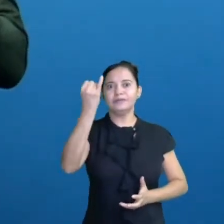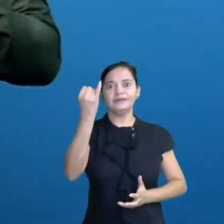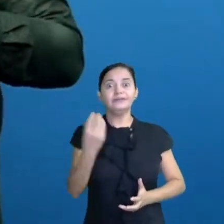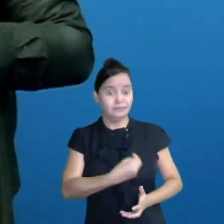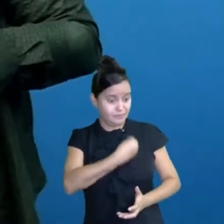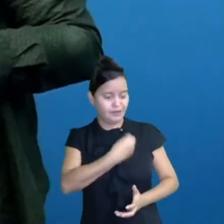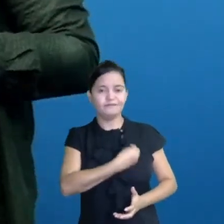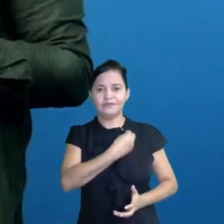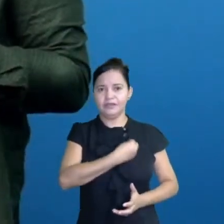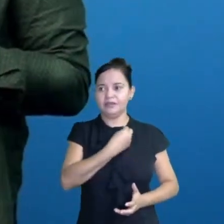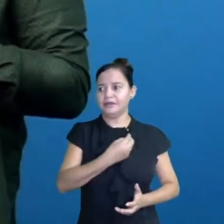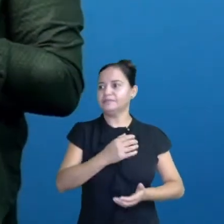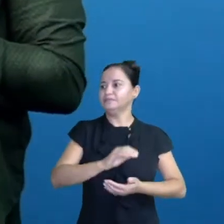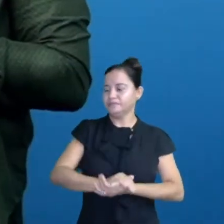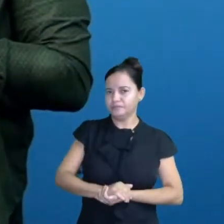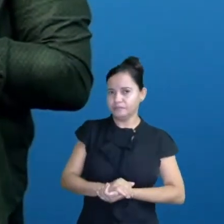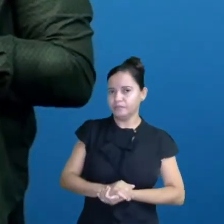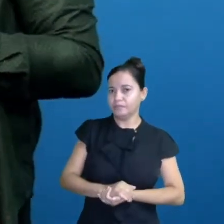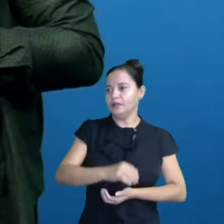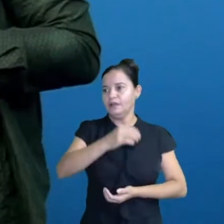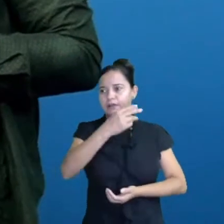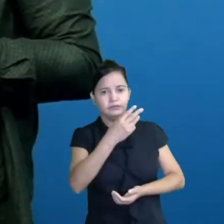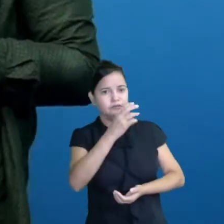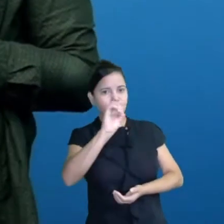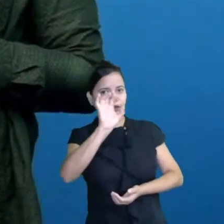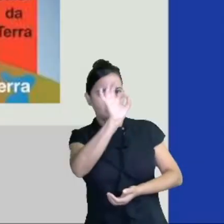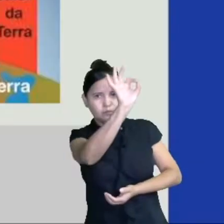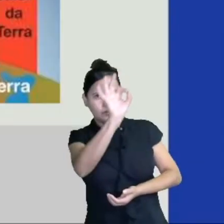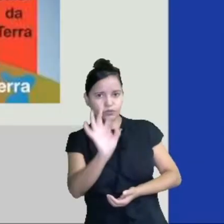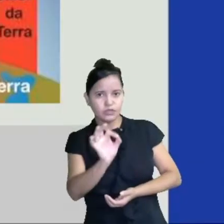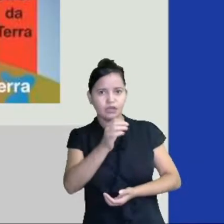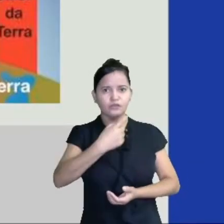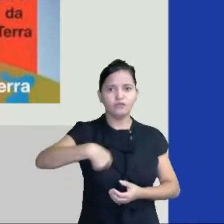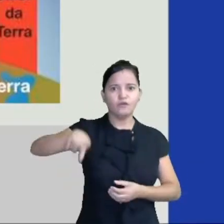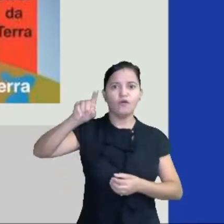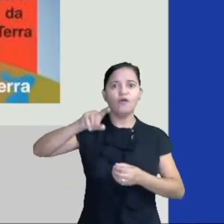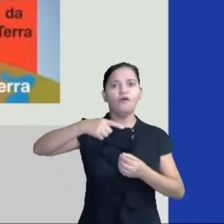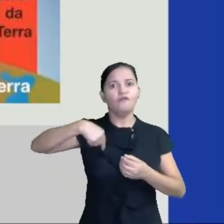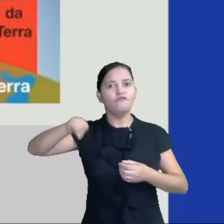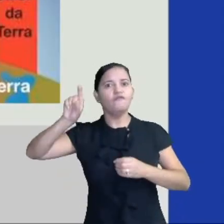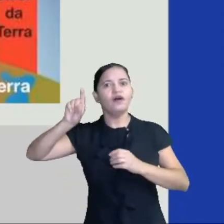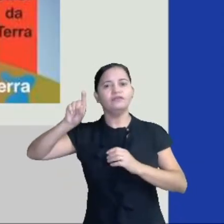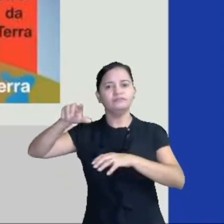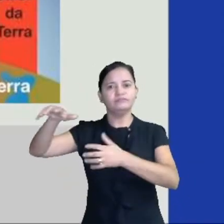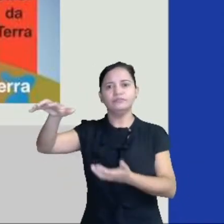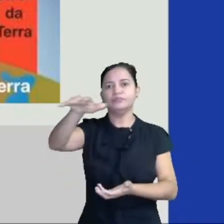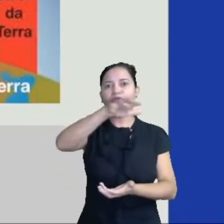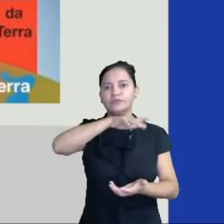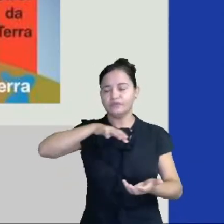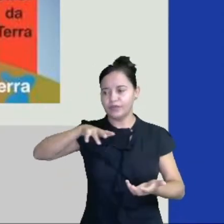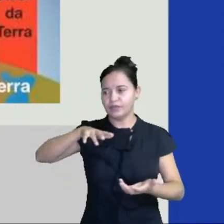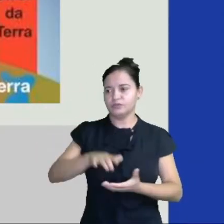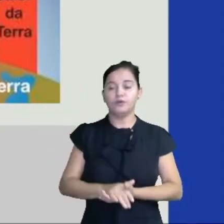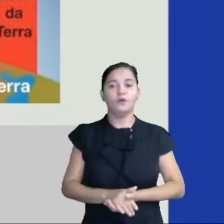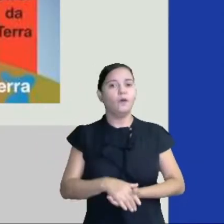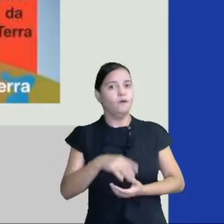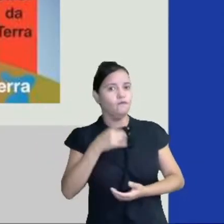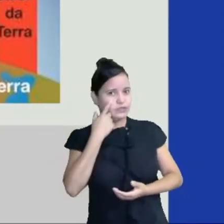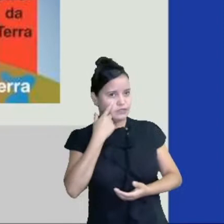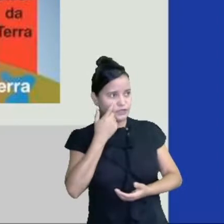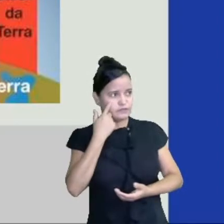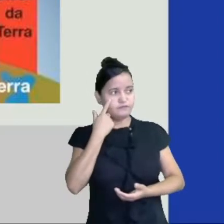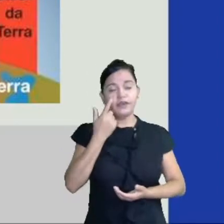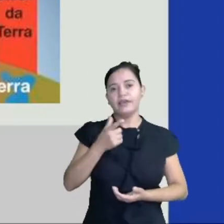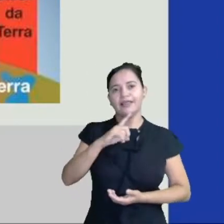vida. 30% volta para o espaço. Abre de novo aí, produção, essa imagem. Observe aqui o exemplo que está no seu lado esquerdo, mostrando aí